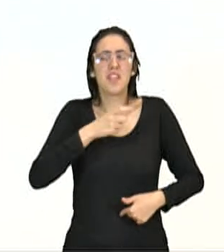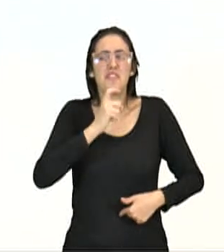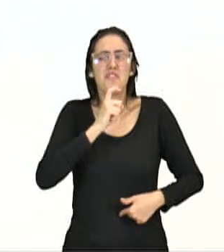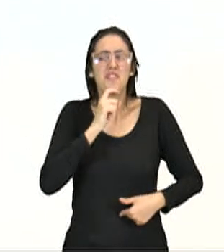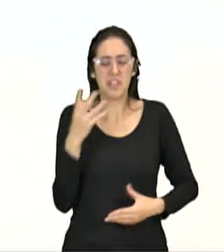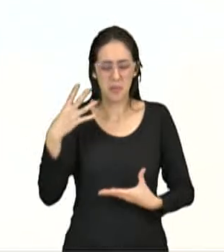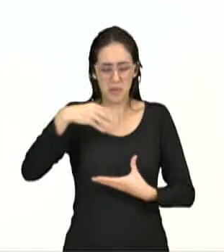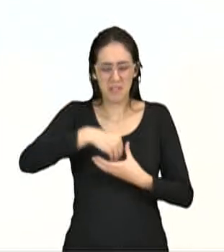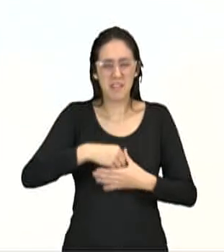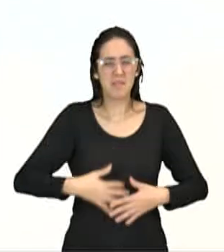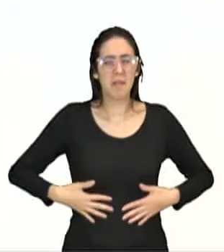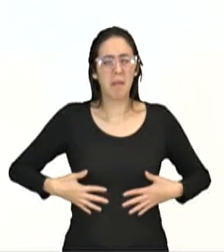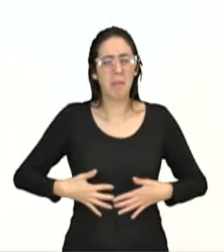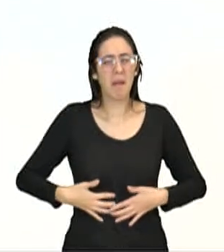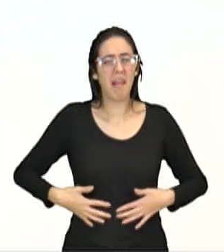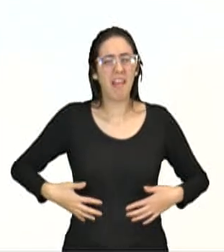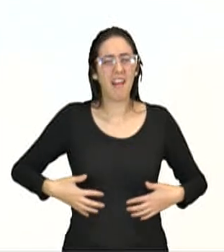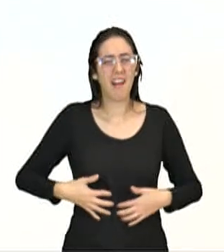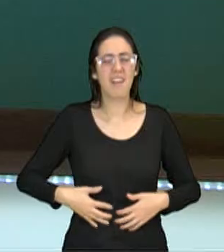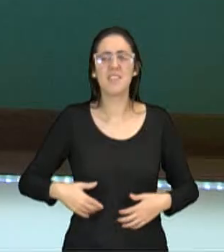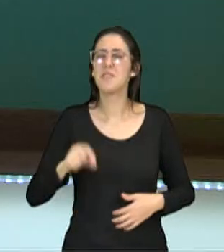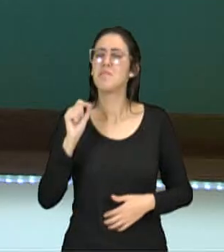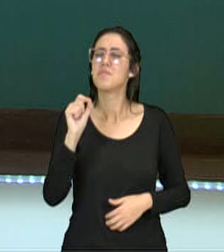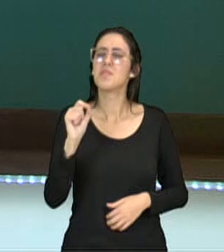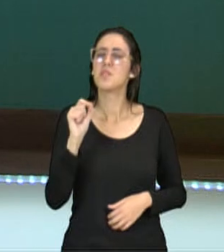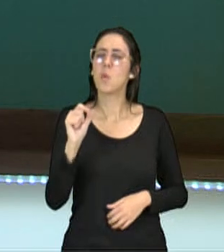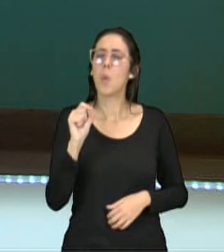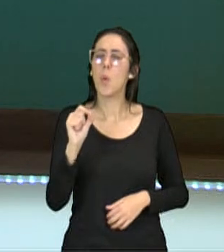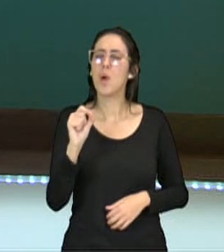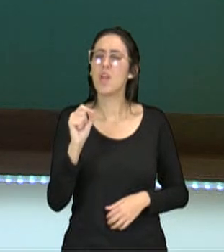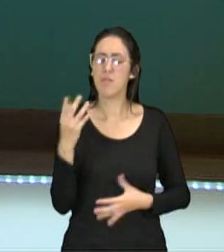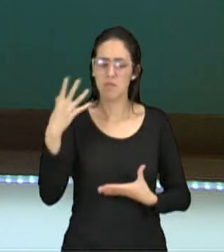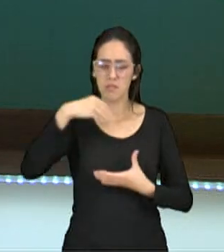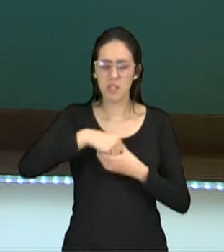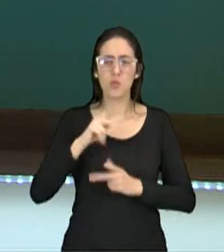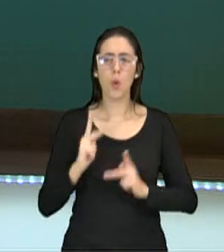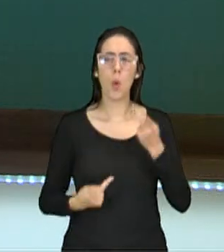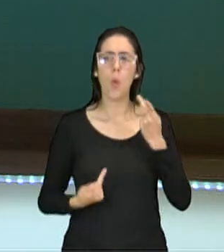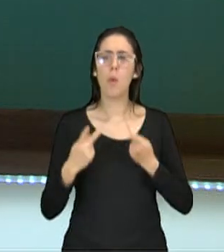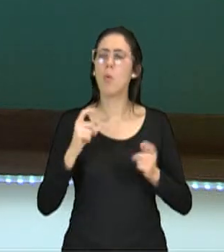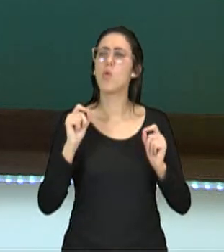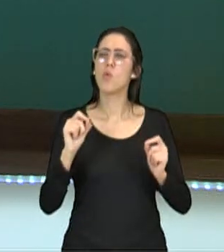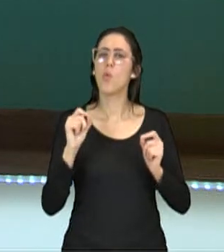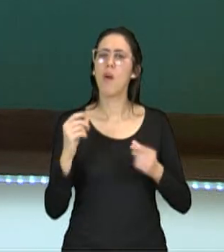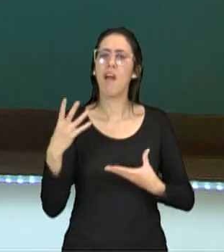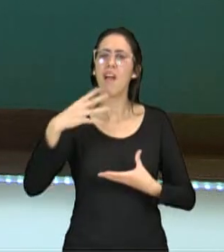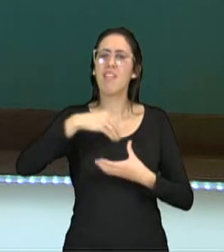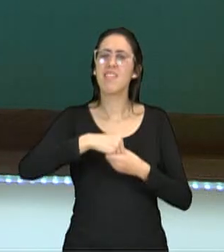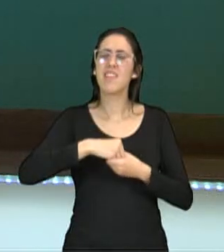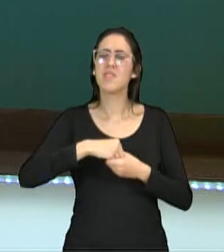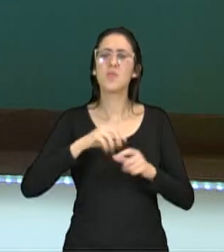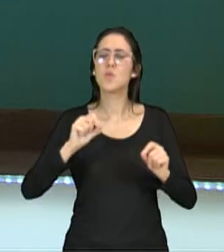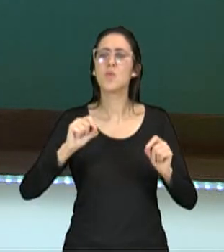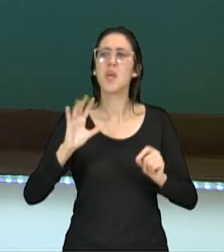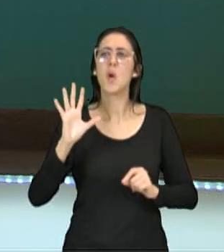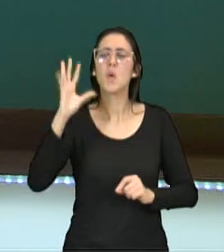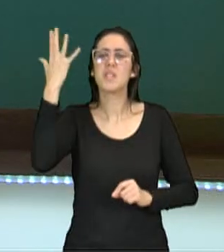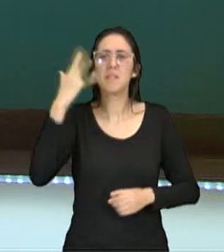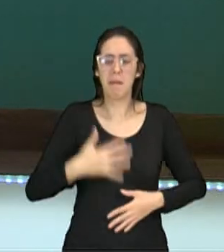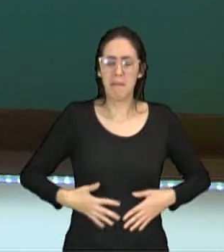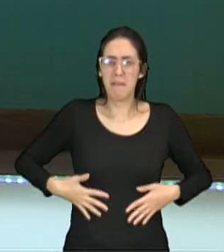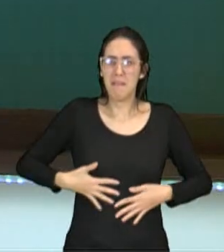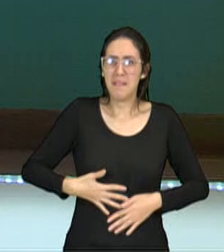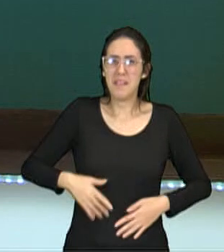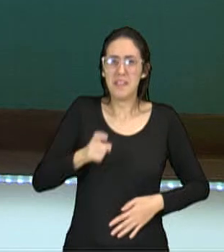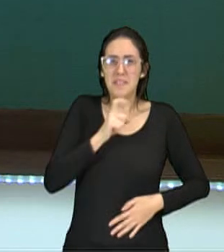frio na barriga que a Ana sentiu? Que glândula e que hormônio ela liberou na corrente sanguínea neste momento